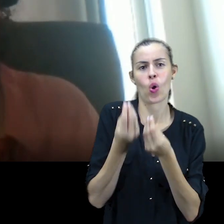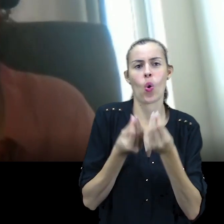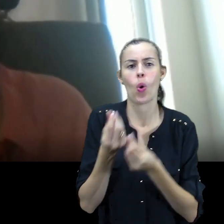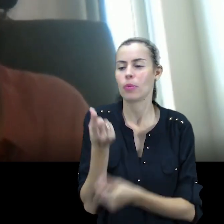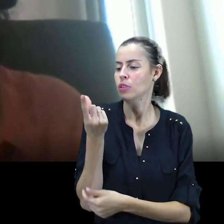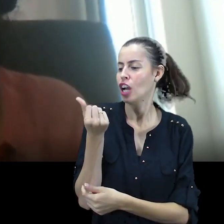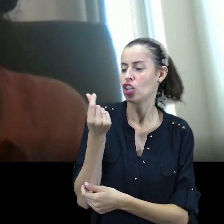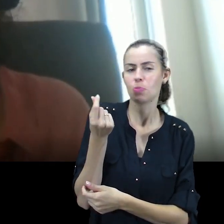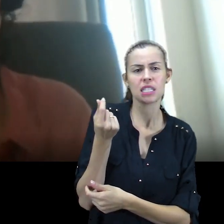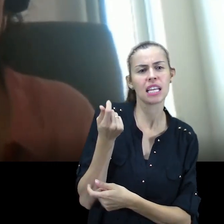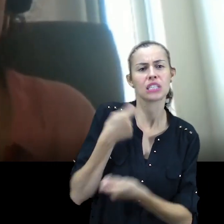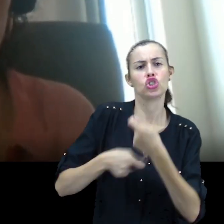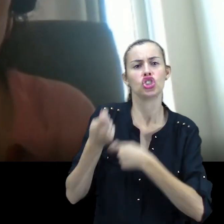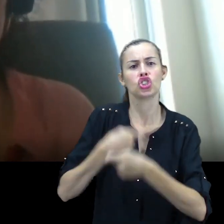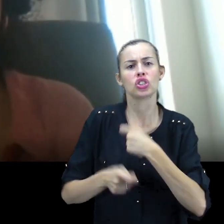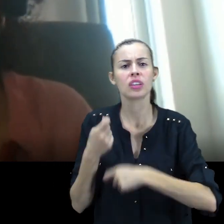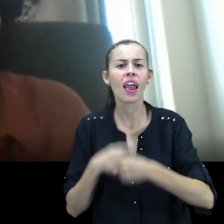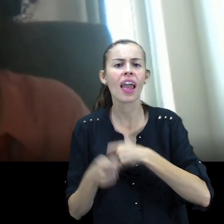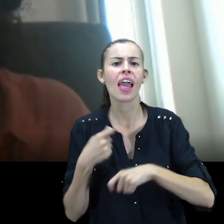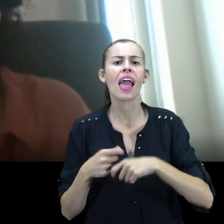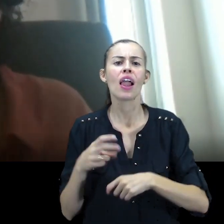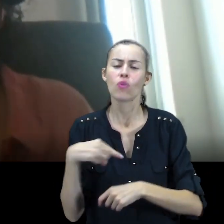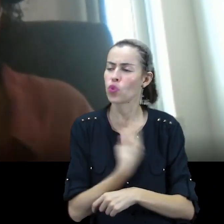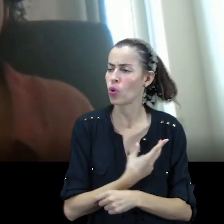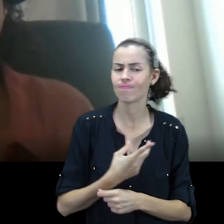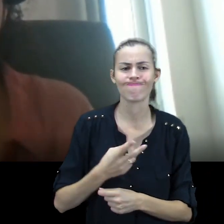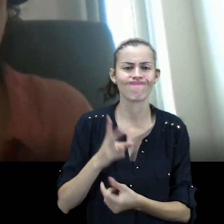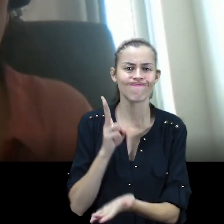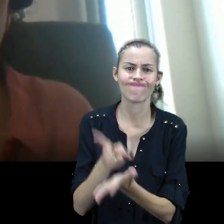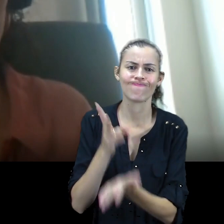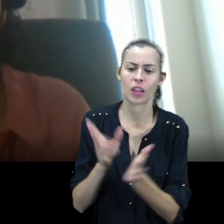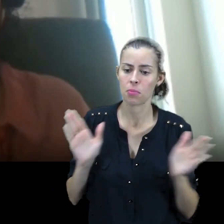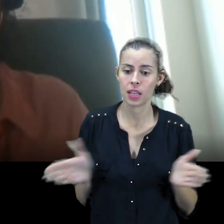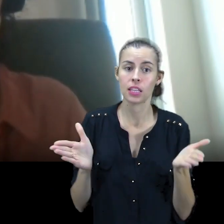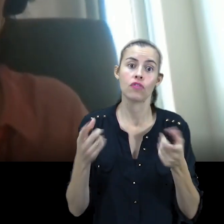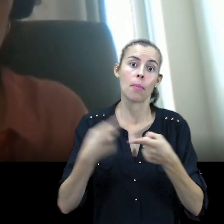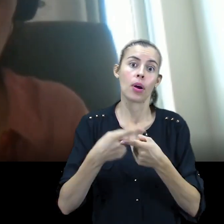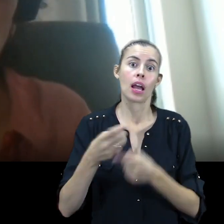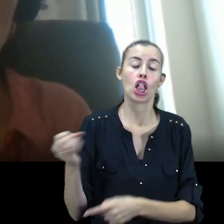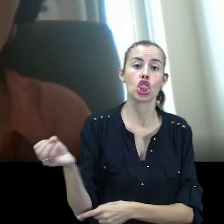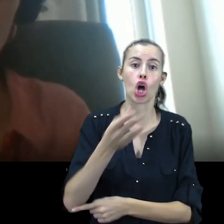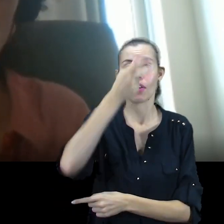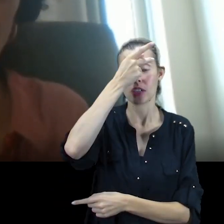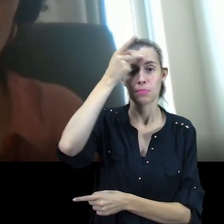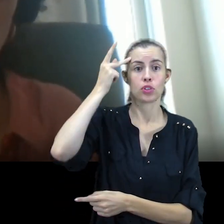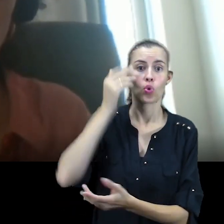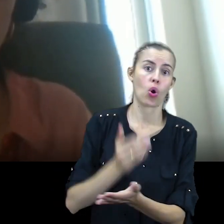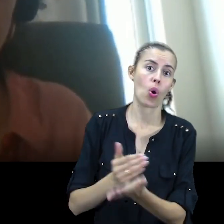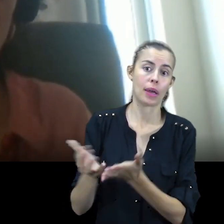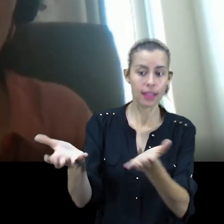que novas pessoas comecem a propor extensão. Então, todo semestre a Proeste tem feito essas oficinas justamente